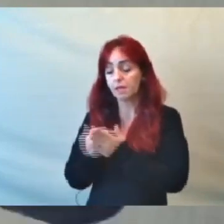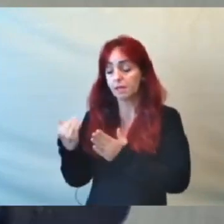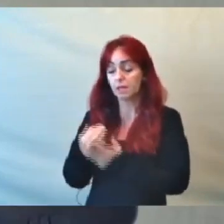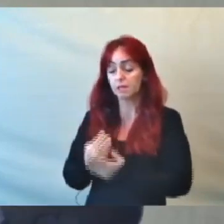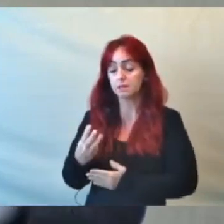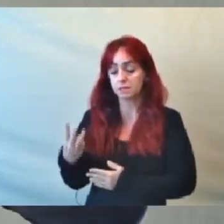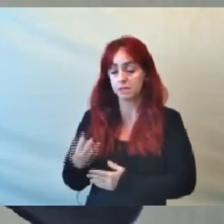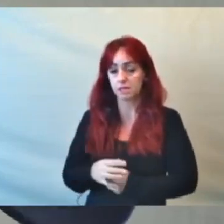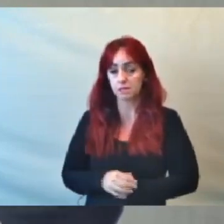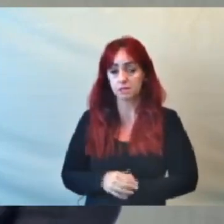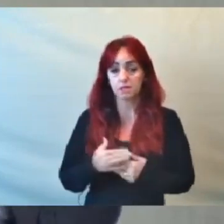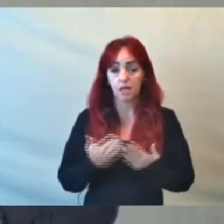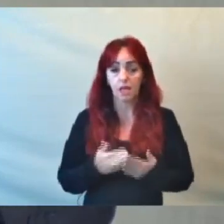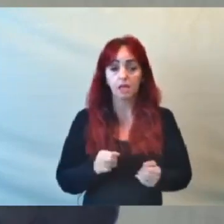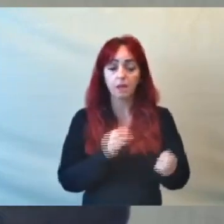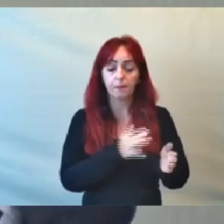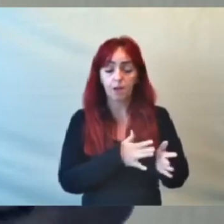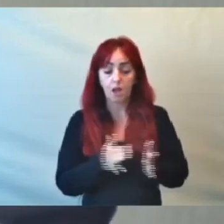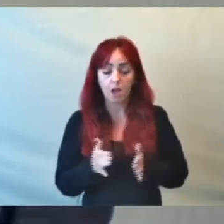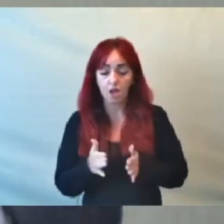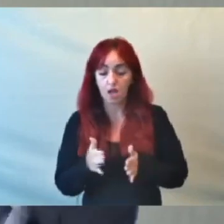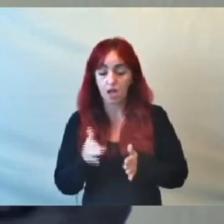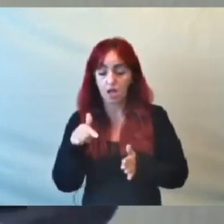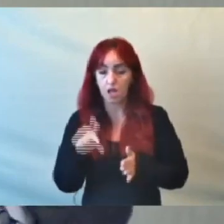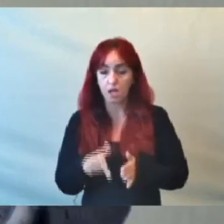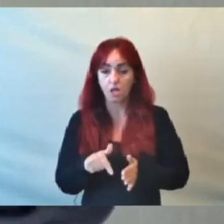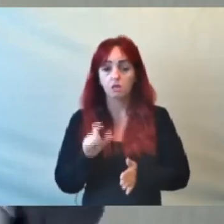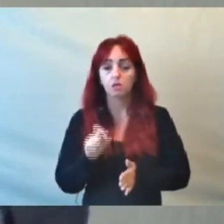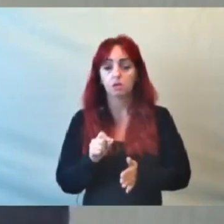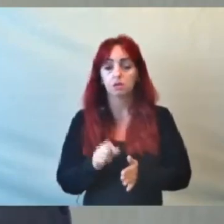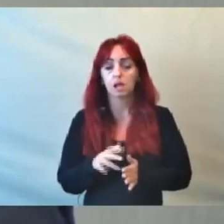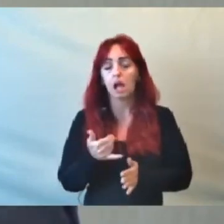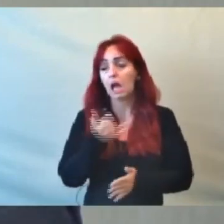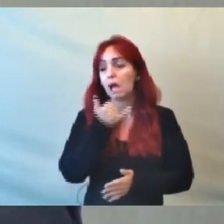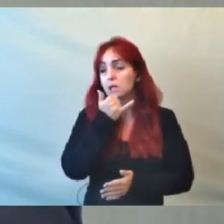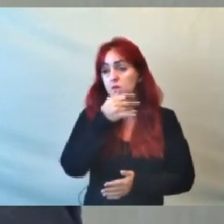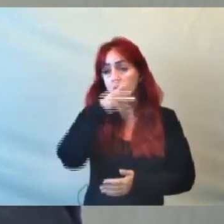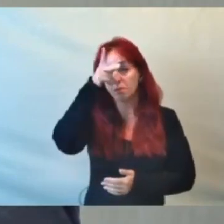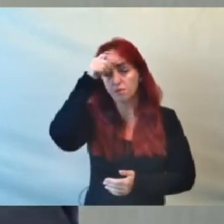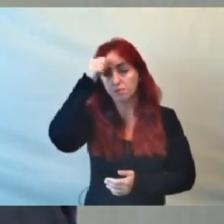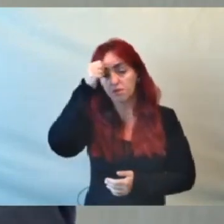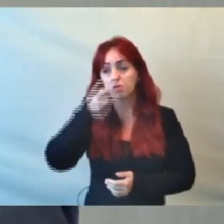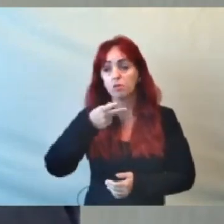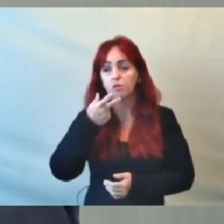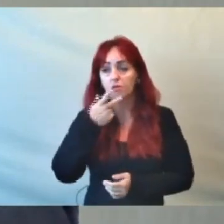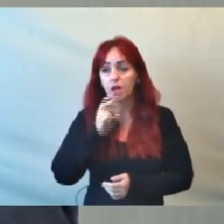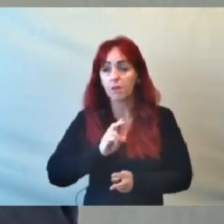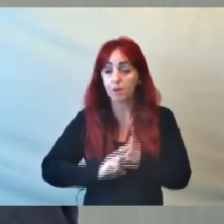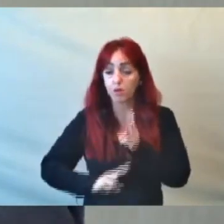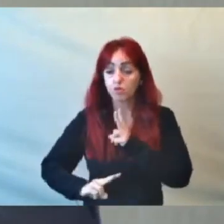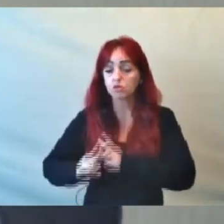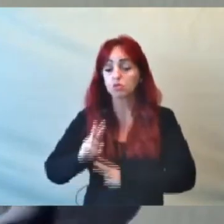as desculpas que a prefeitura dá para manter apenas essa técnica é que,